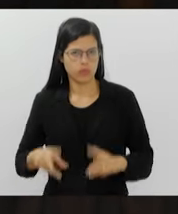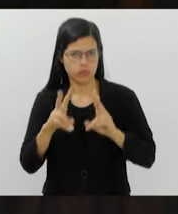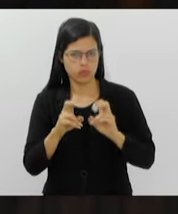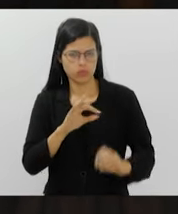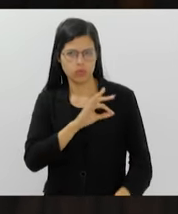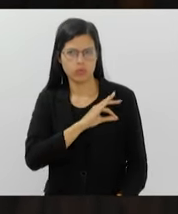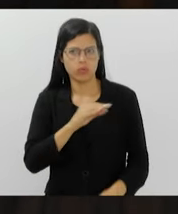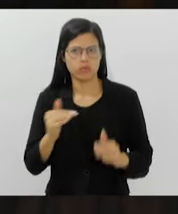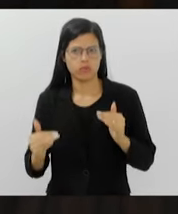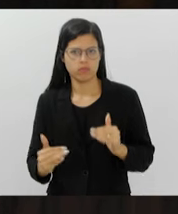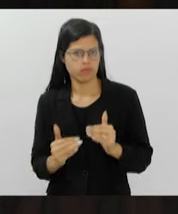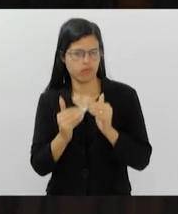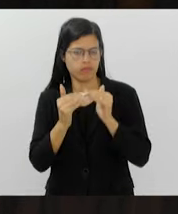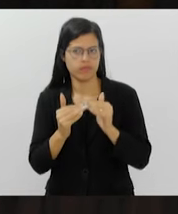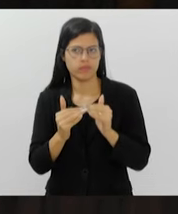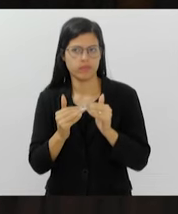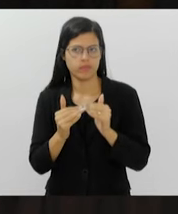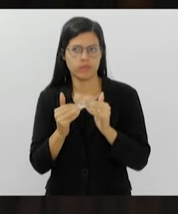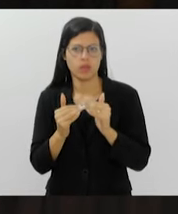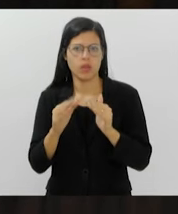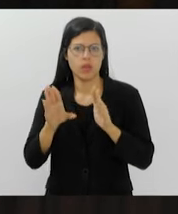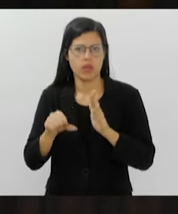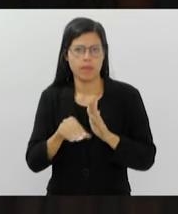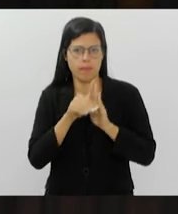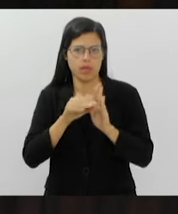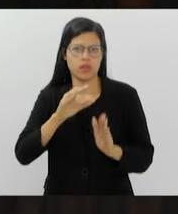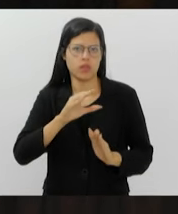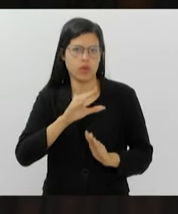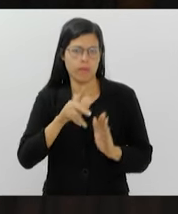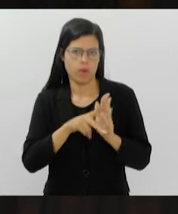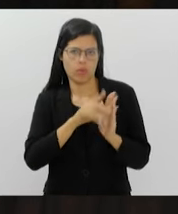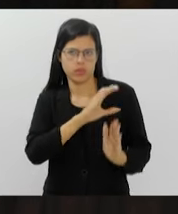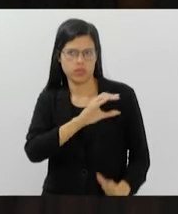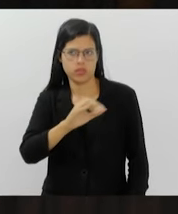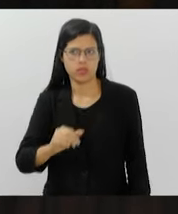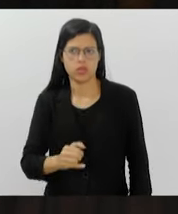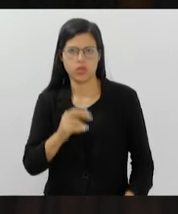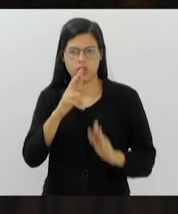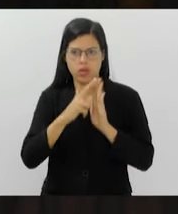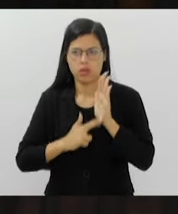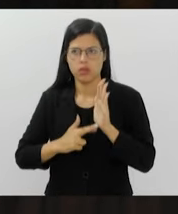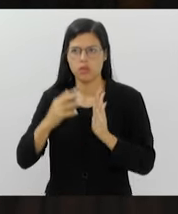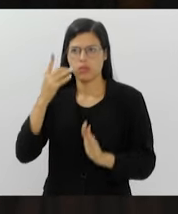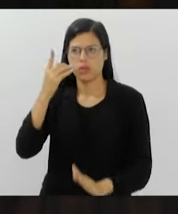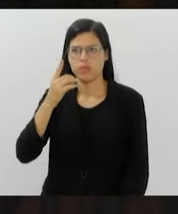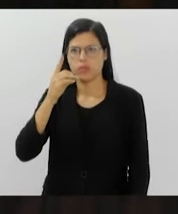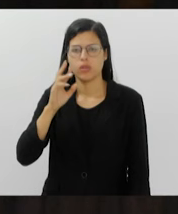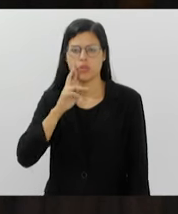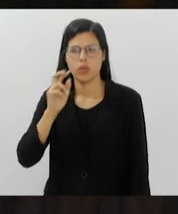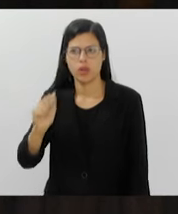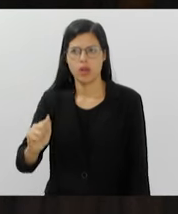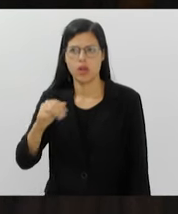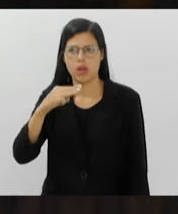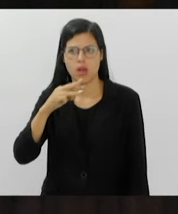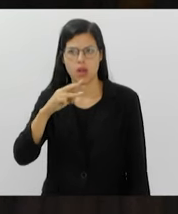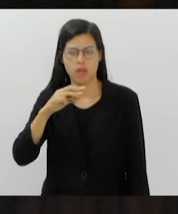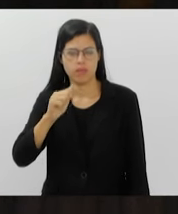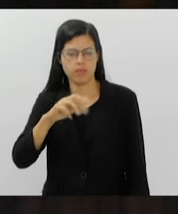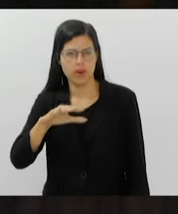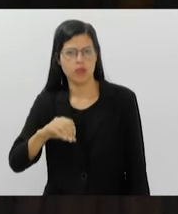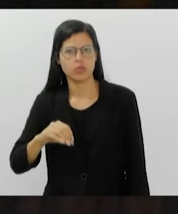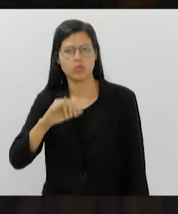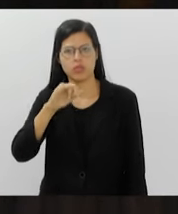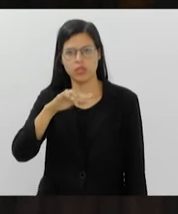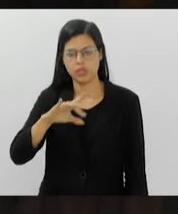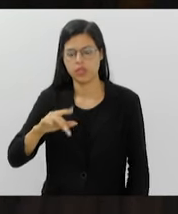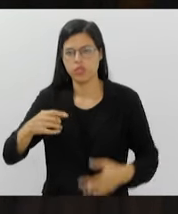polícia favorável com a emenda da Comissão de Constituição e Justiça. Relator, deputado Rodrigo Amorim, Márcio Galberto e Indira Melau. Em